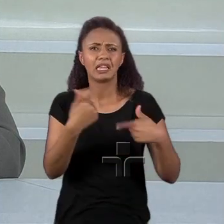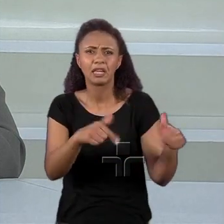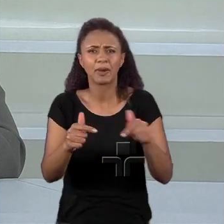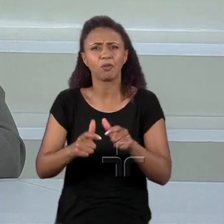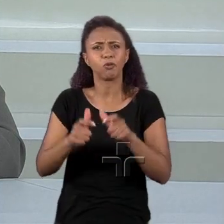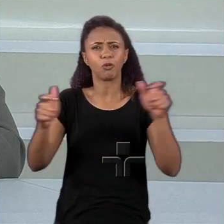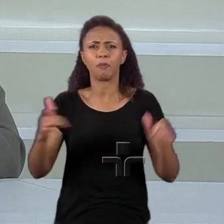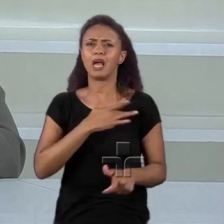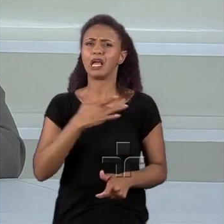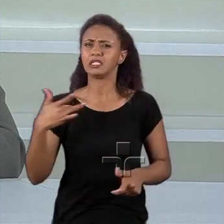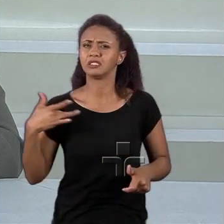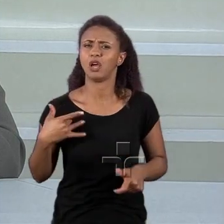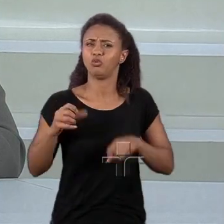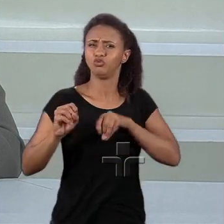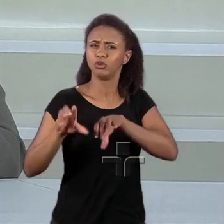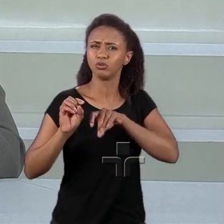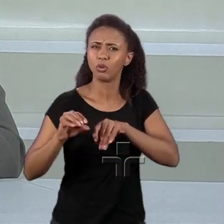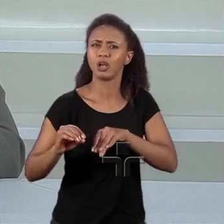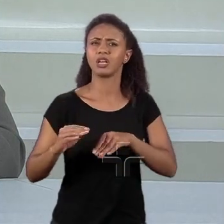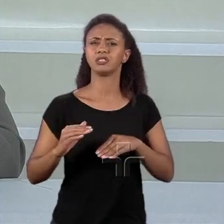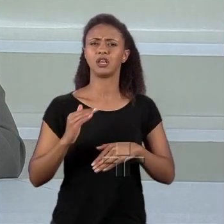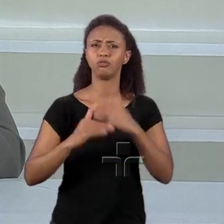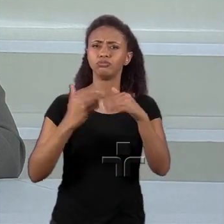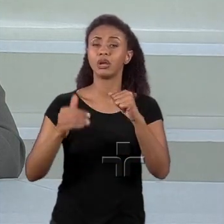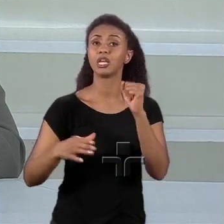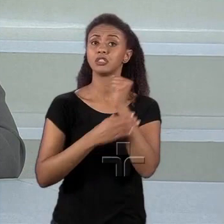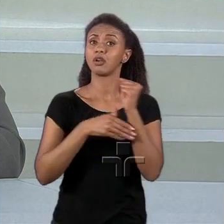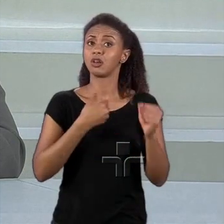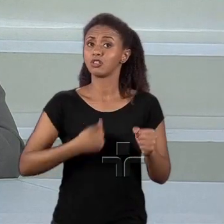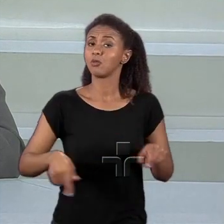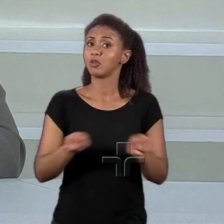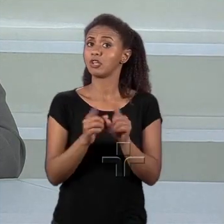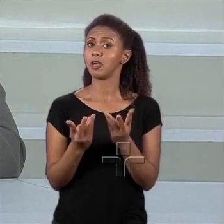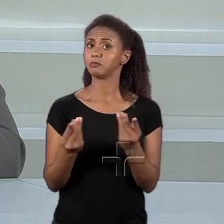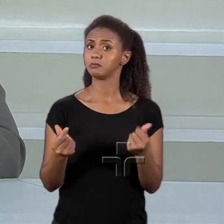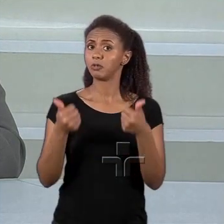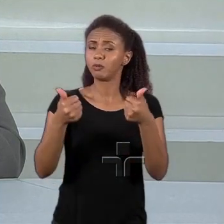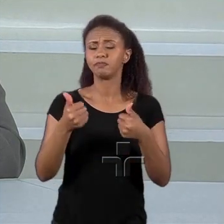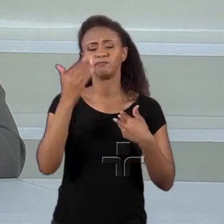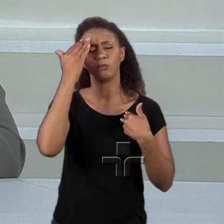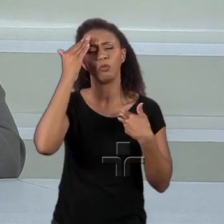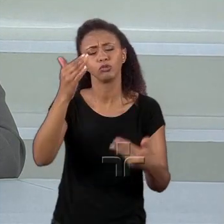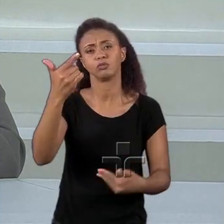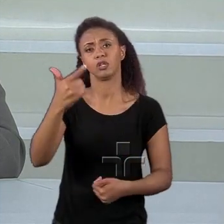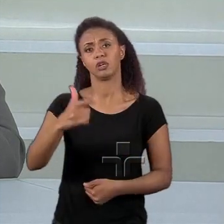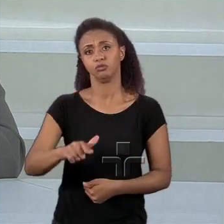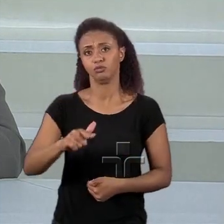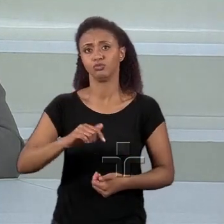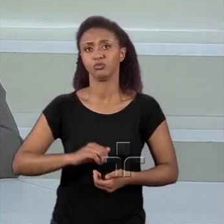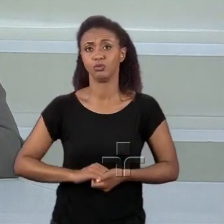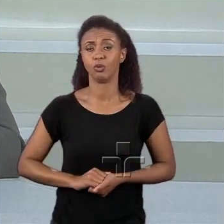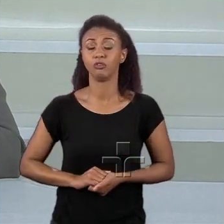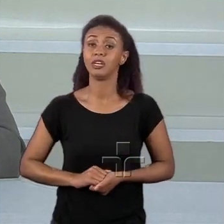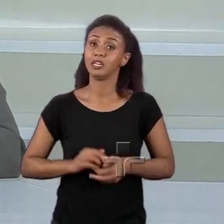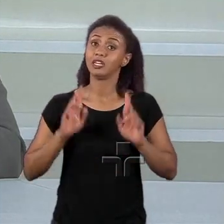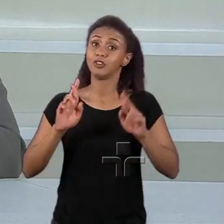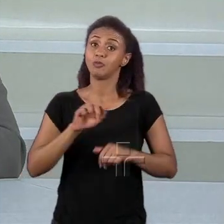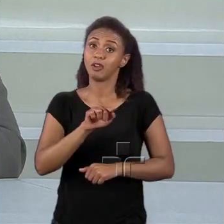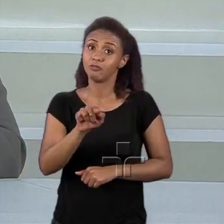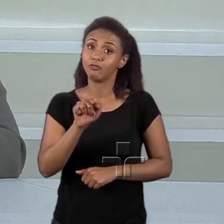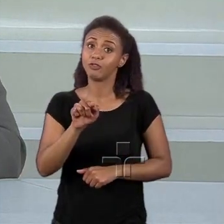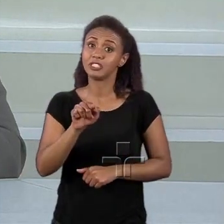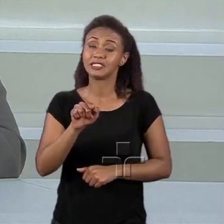muita saúde, com muita educação e com uma segurança pública de qualidade. Muito obrigada mais uma vez e espero que